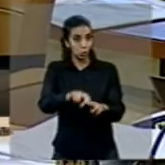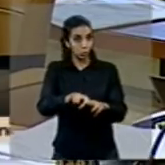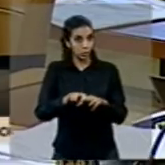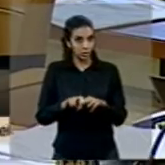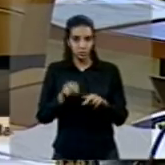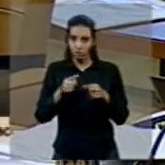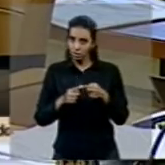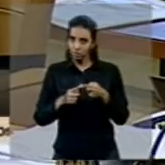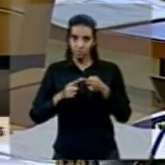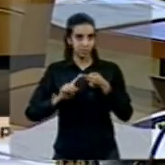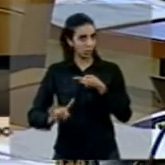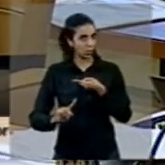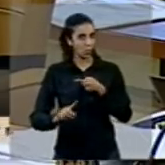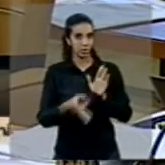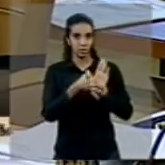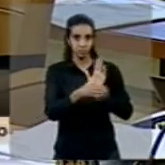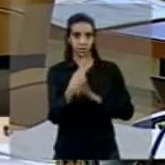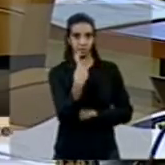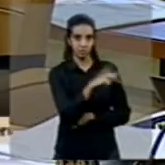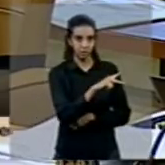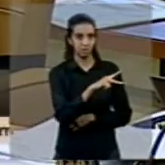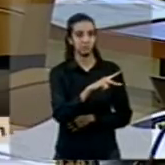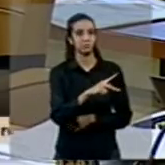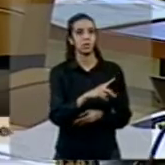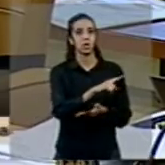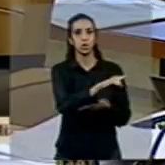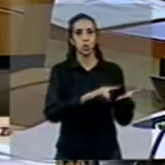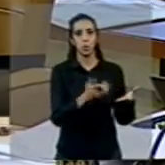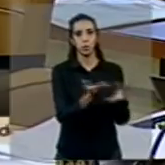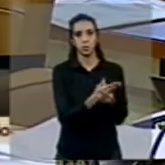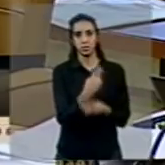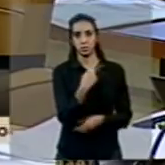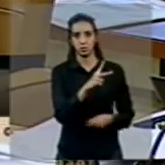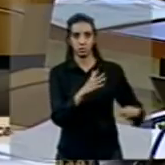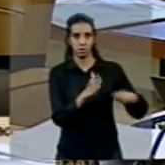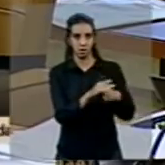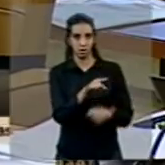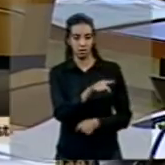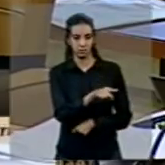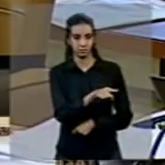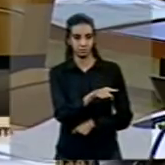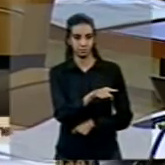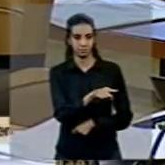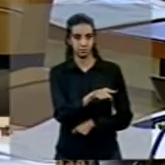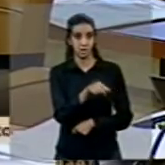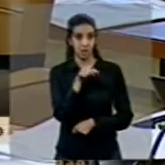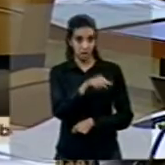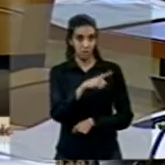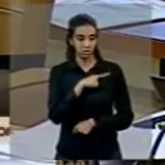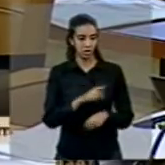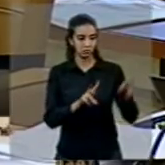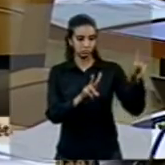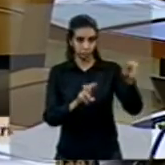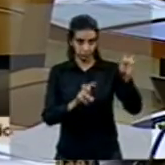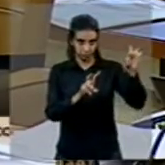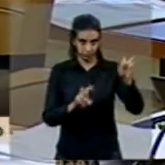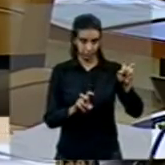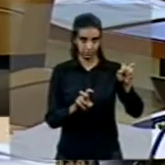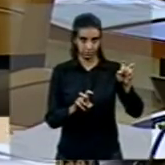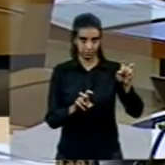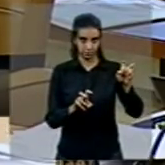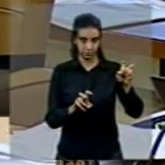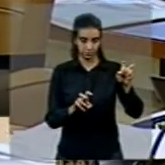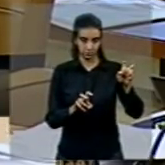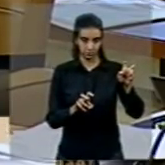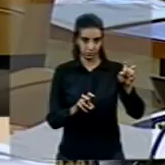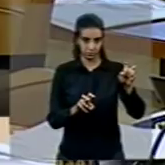alegação apresentada na petição inicial de que, e cito entre aspas o que consta a petição inicial, seriam